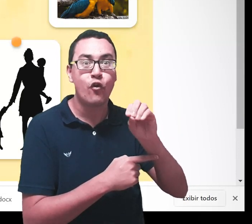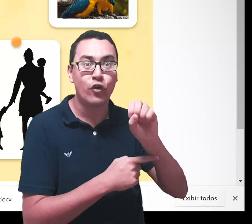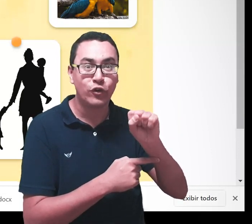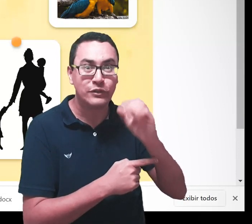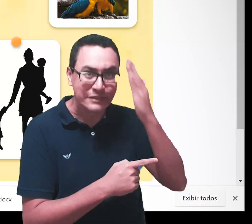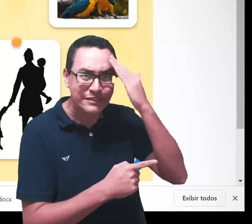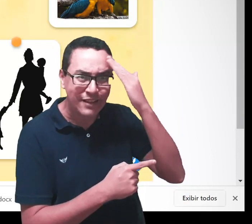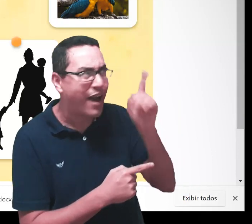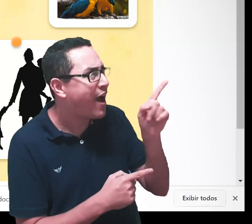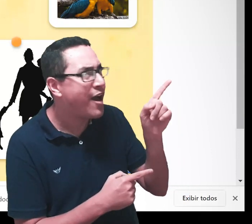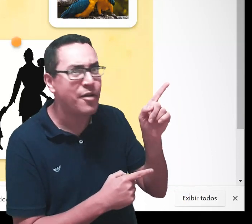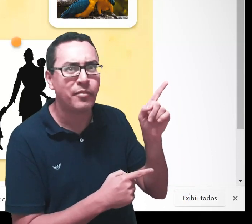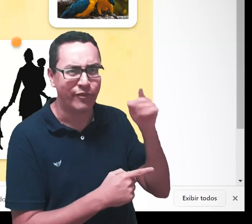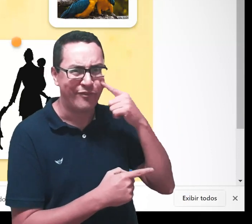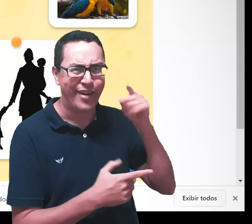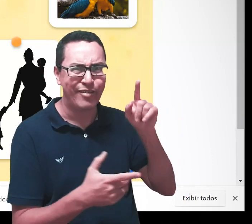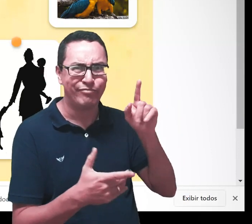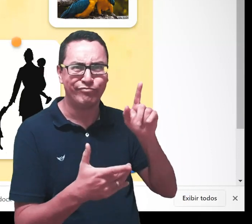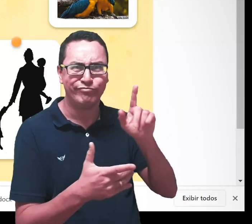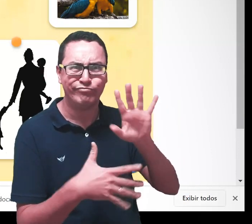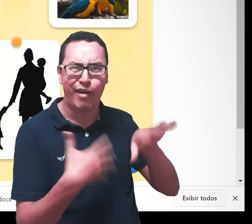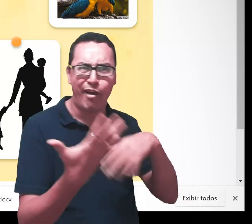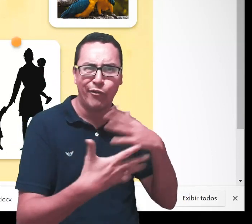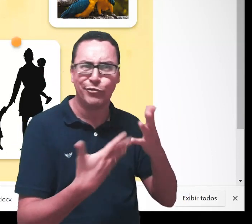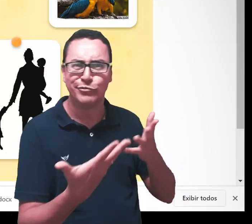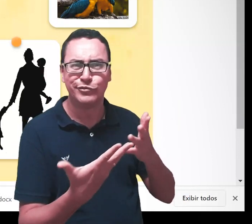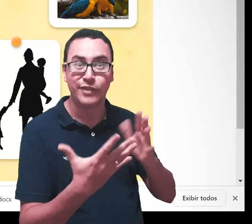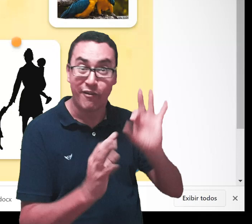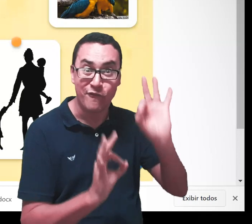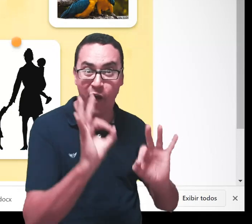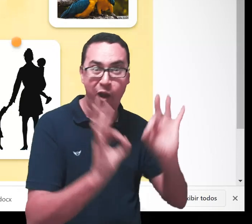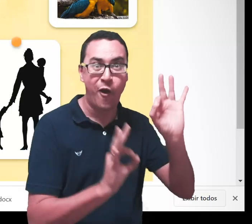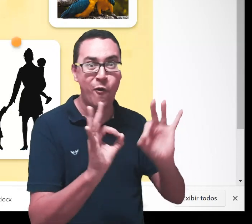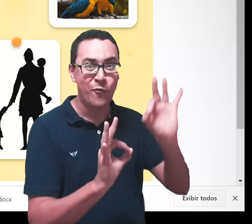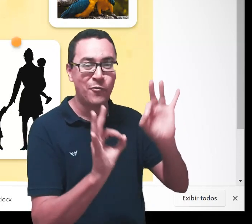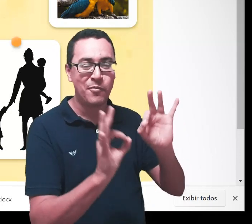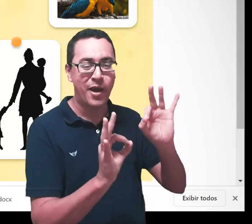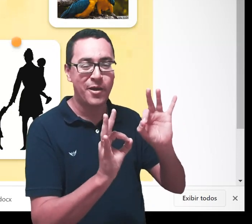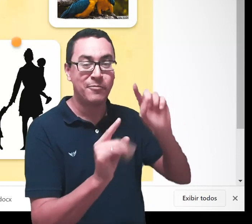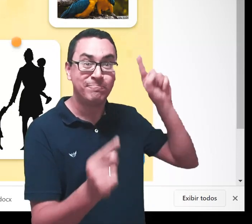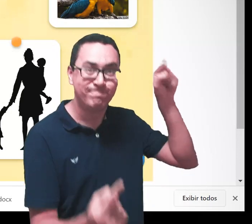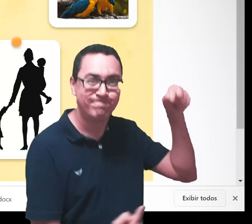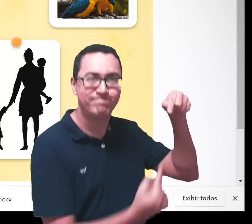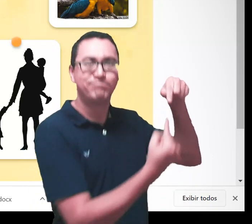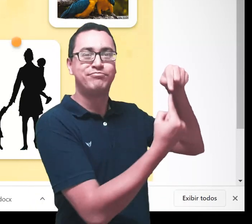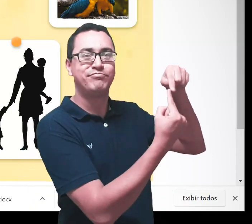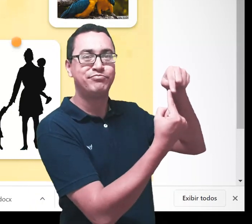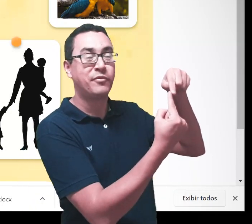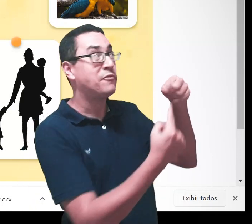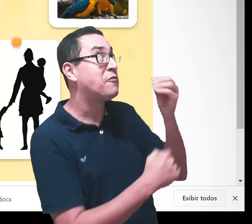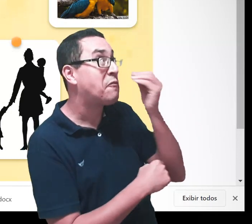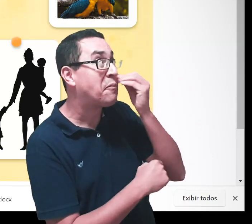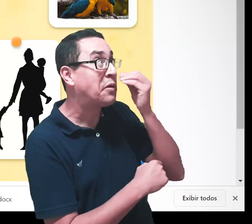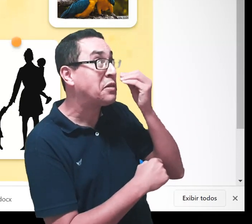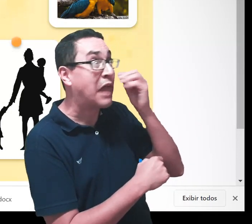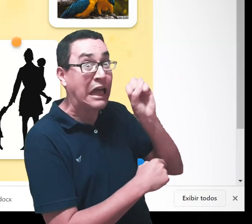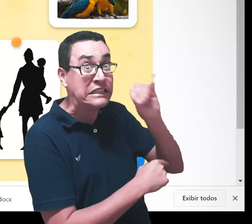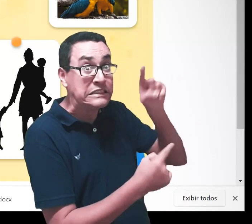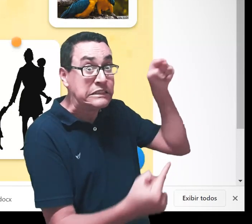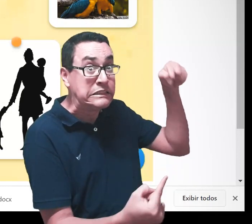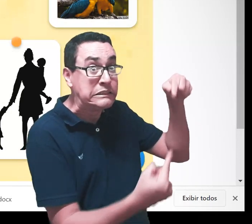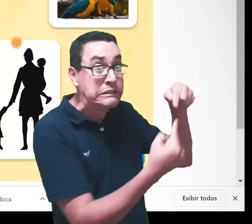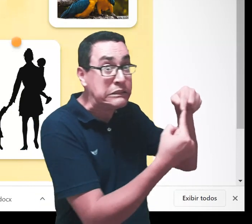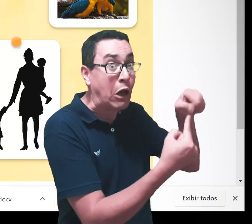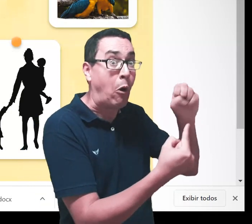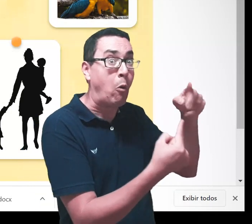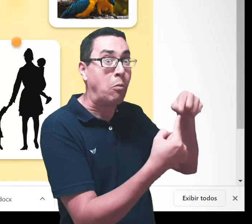mim. Deixei tudo uma bagunça. Vamos lá? Ela está aqui. Então, vamos arrastar